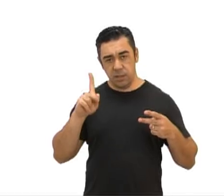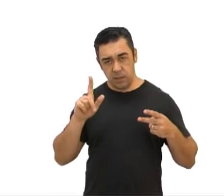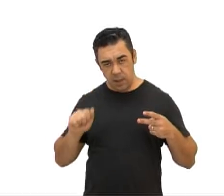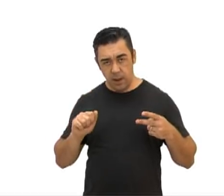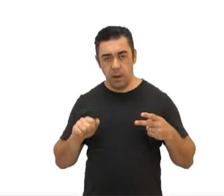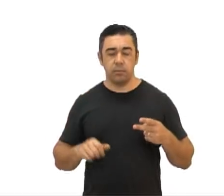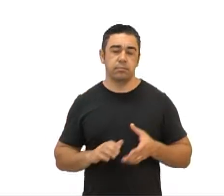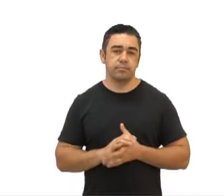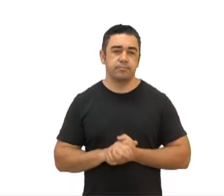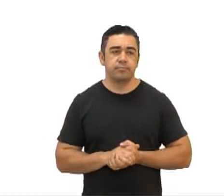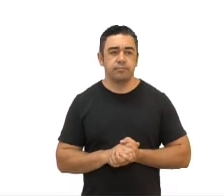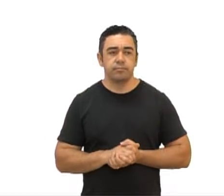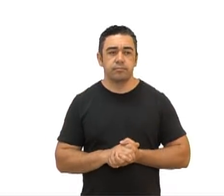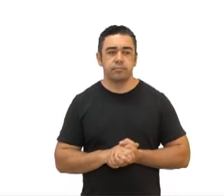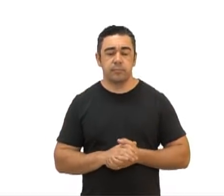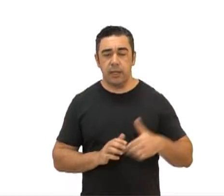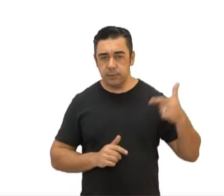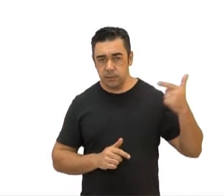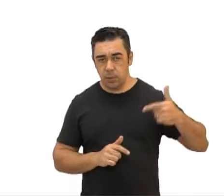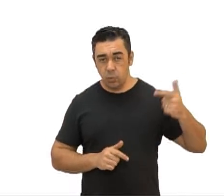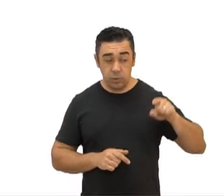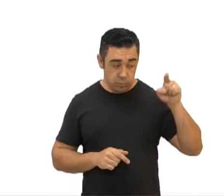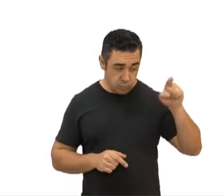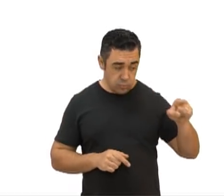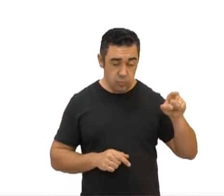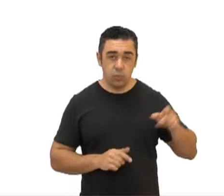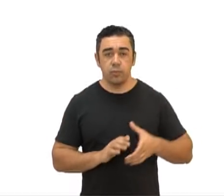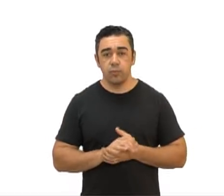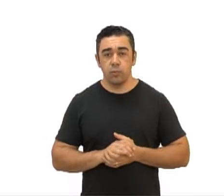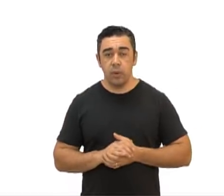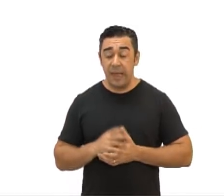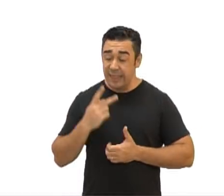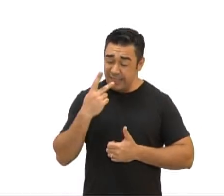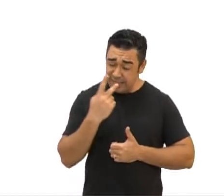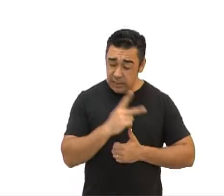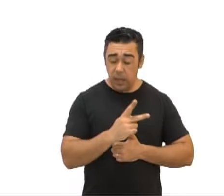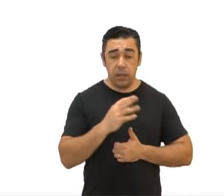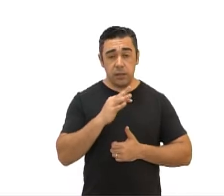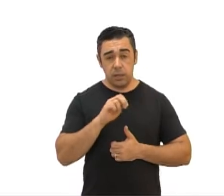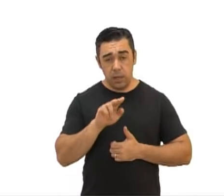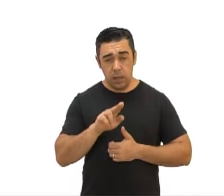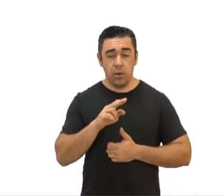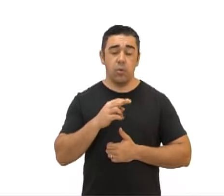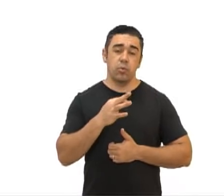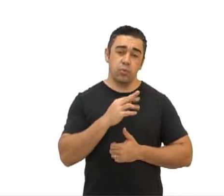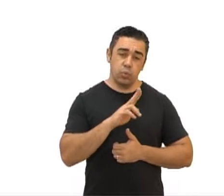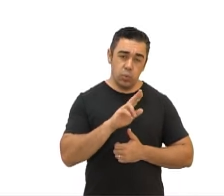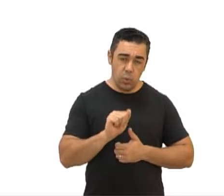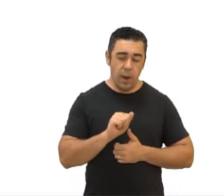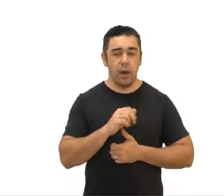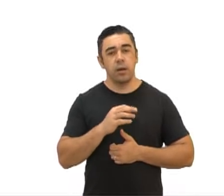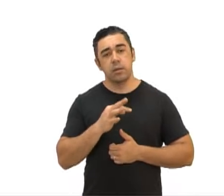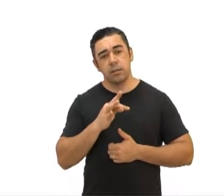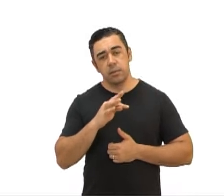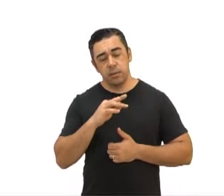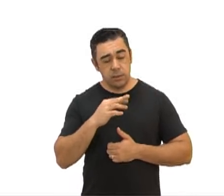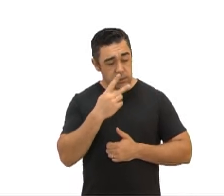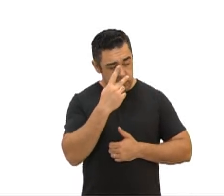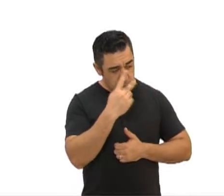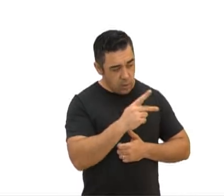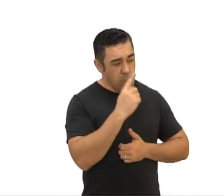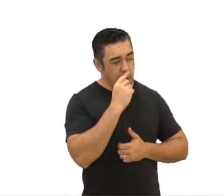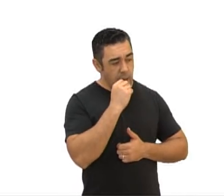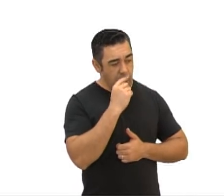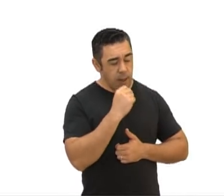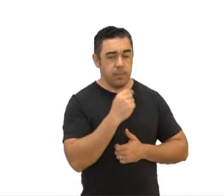né? Na segunda pessoa do singular, que é o tu, eu tenho o teu, tua, né? Teus, tuas. Estes são teus